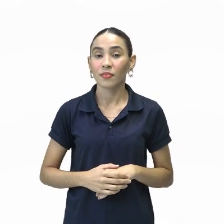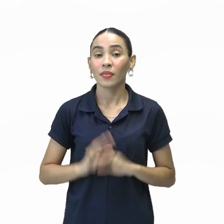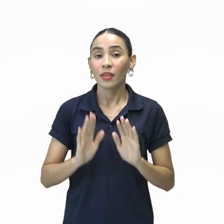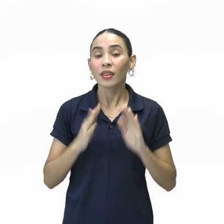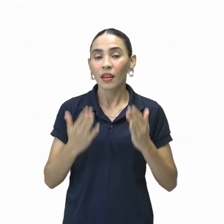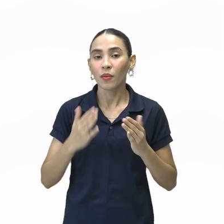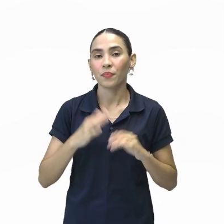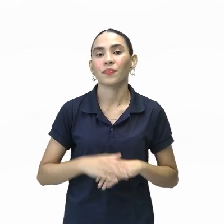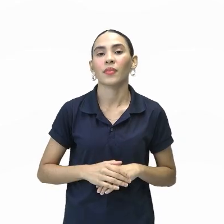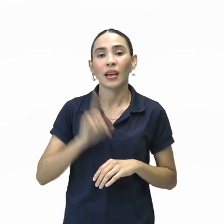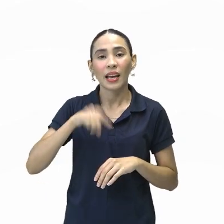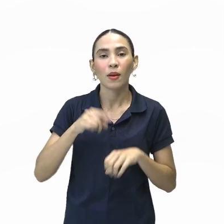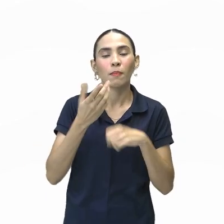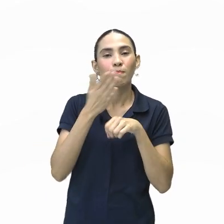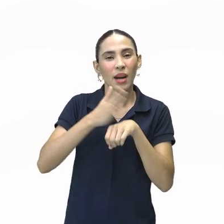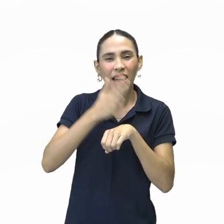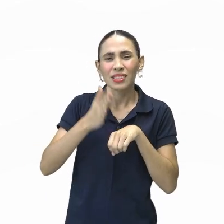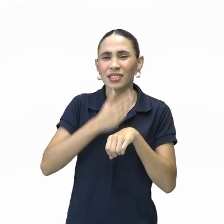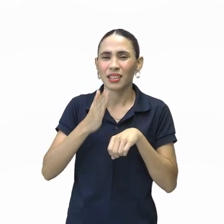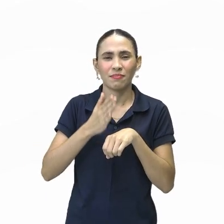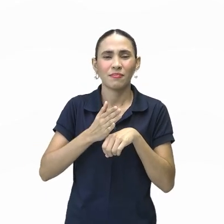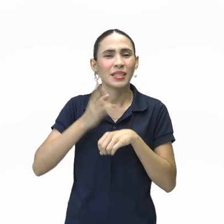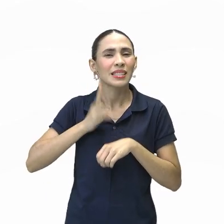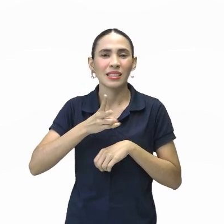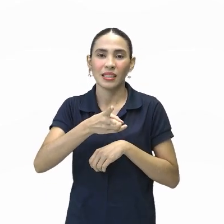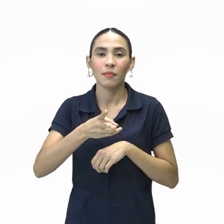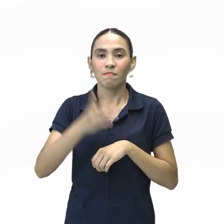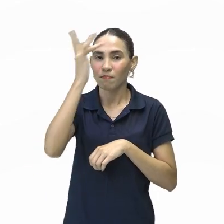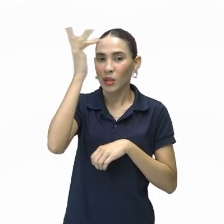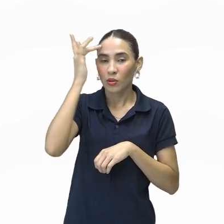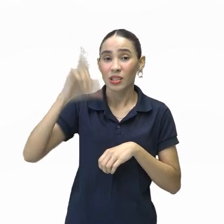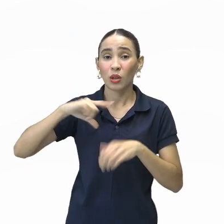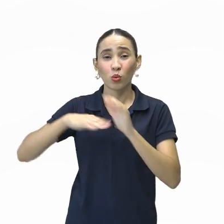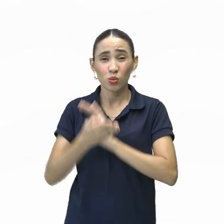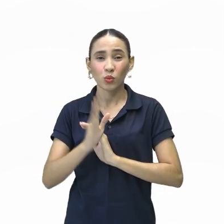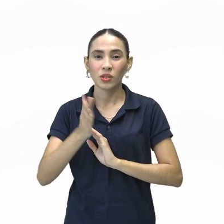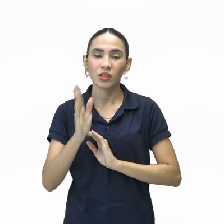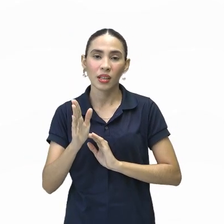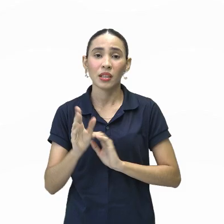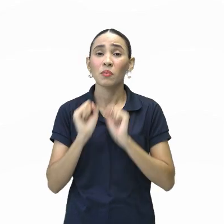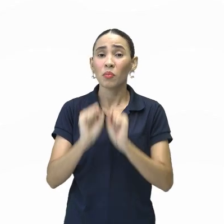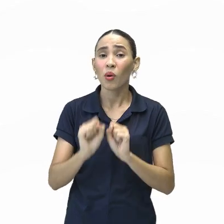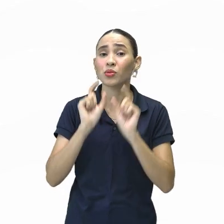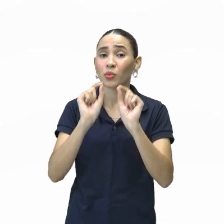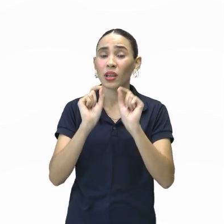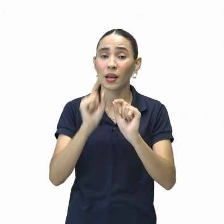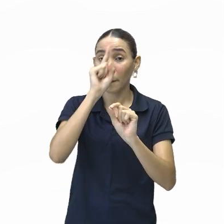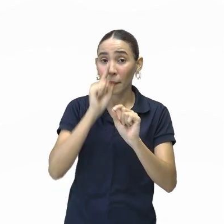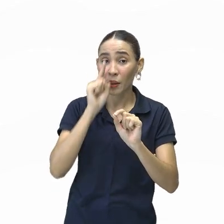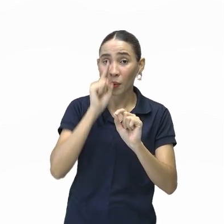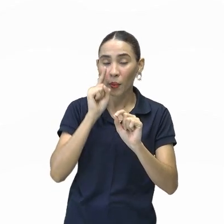Isso aí torna-se uma prática comum para essas pessoas com esses hábitos e que pode ser muito